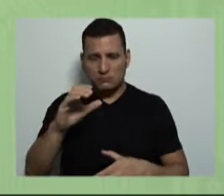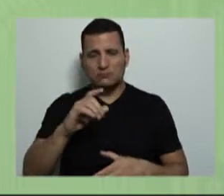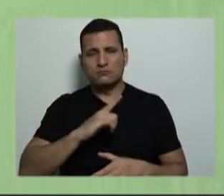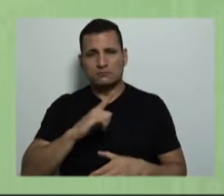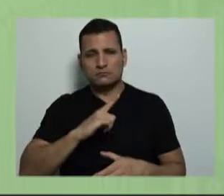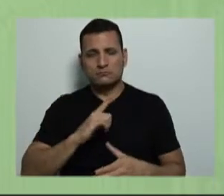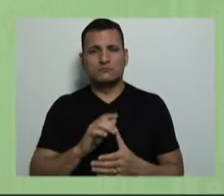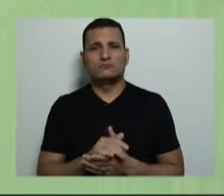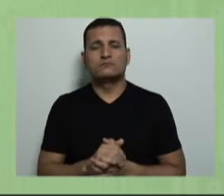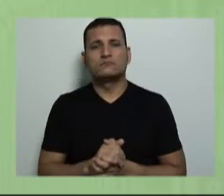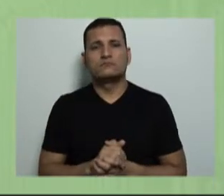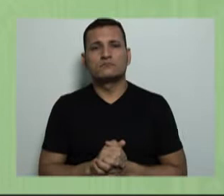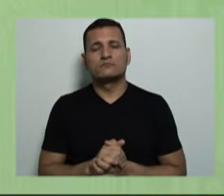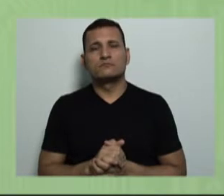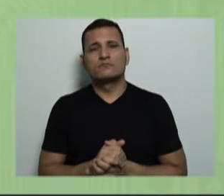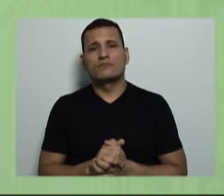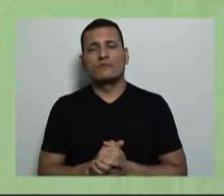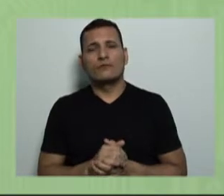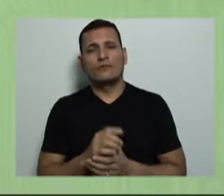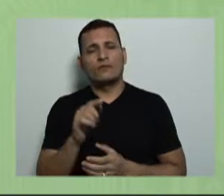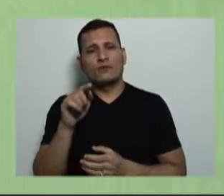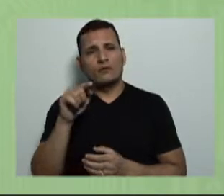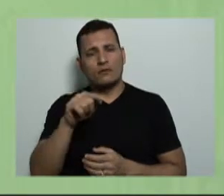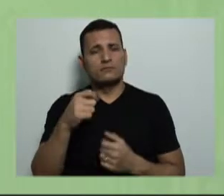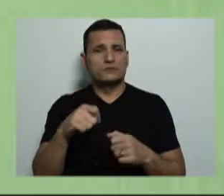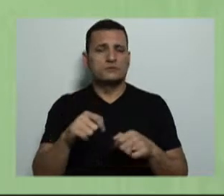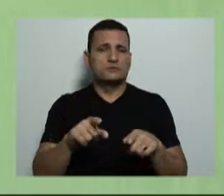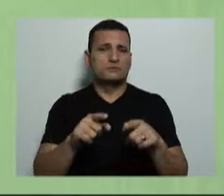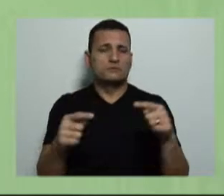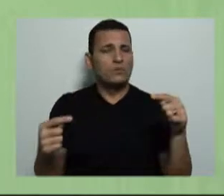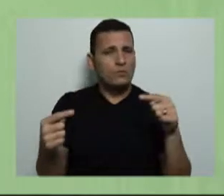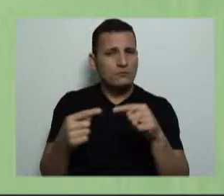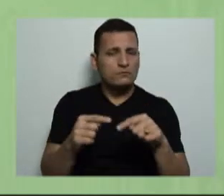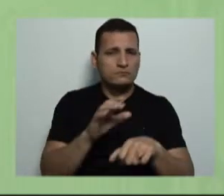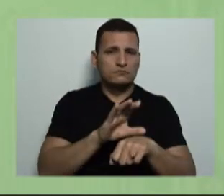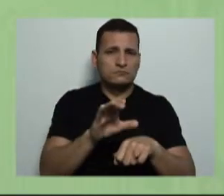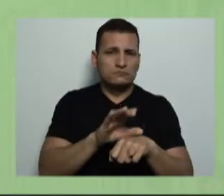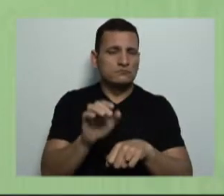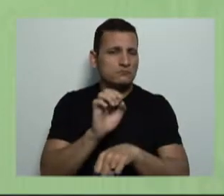ele vai ter que ser ligado ao eixo formativo do curso,